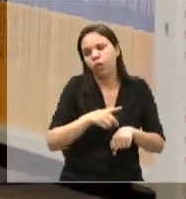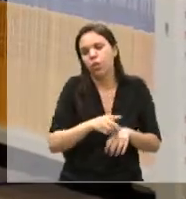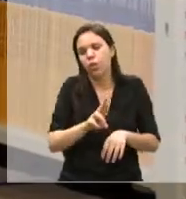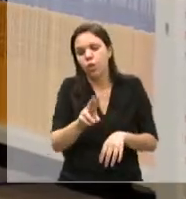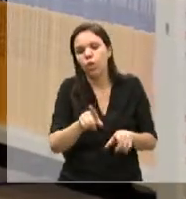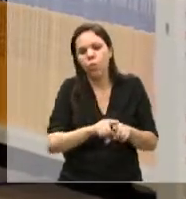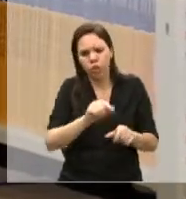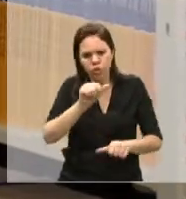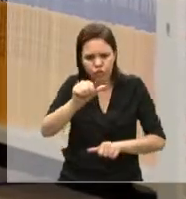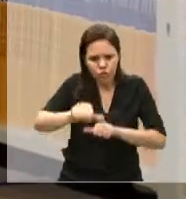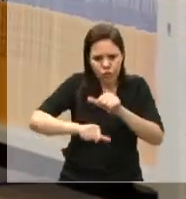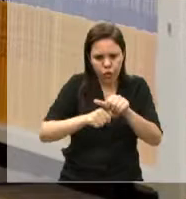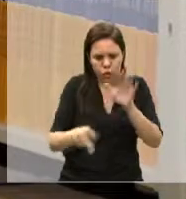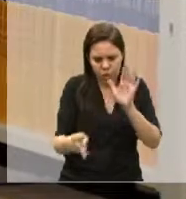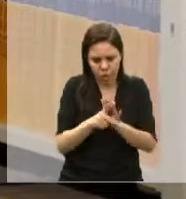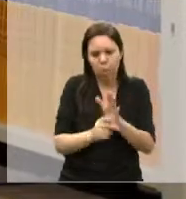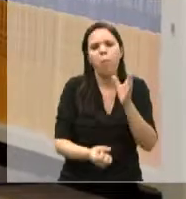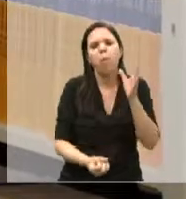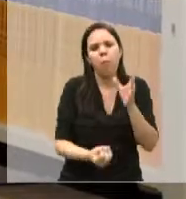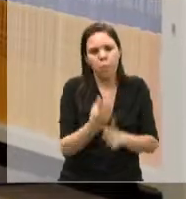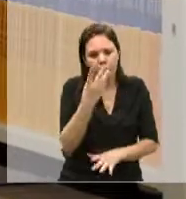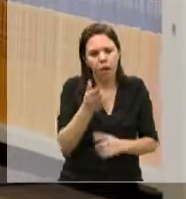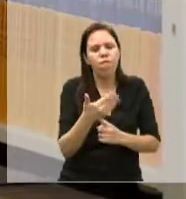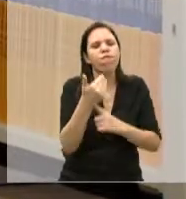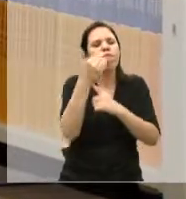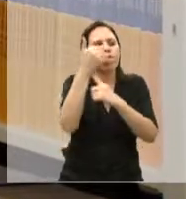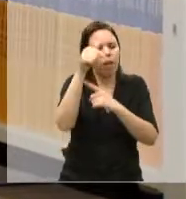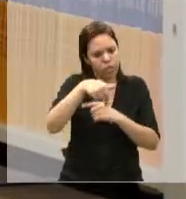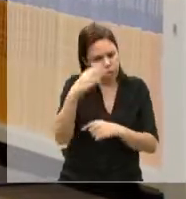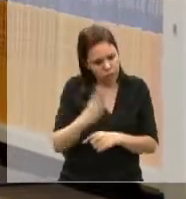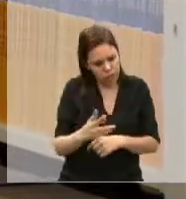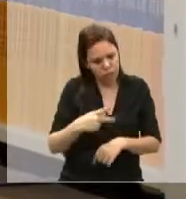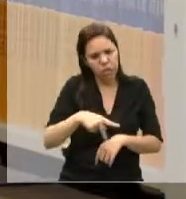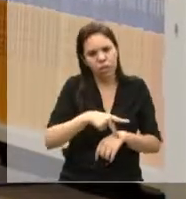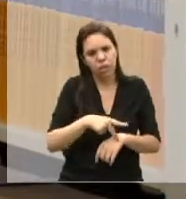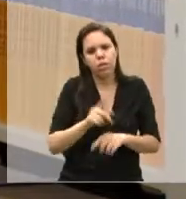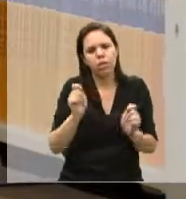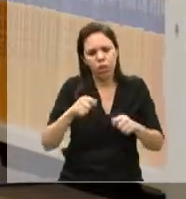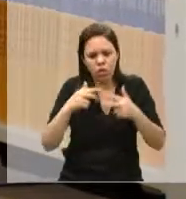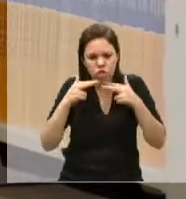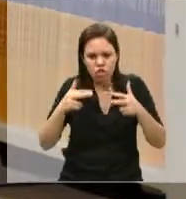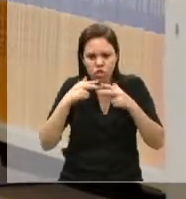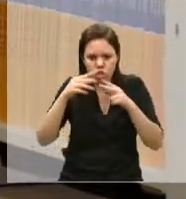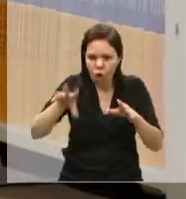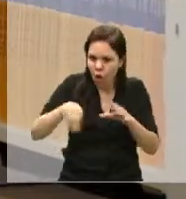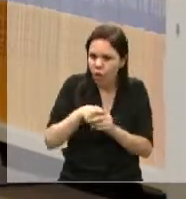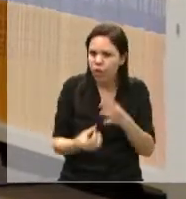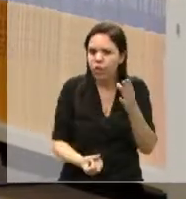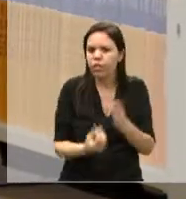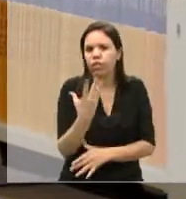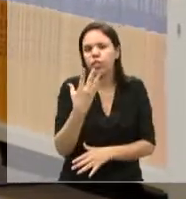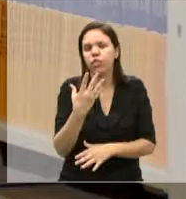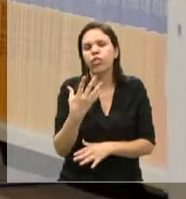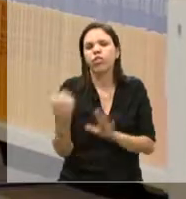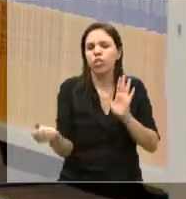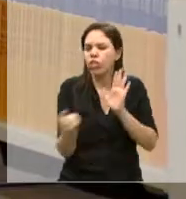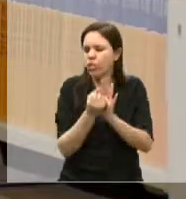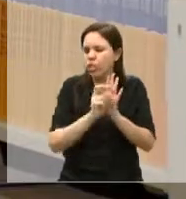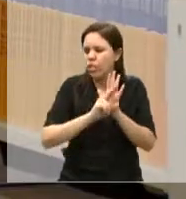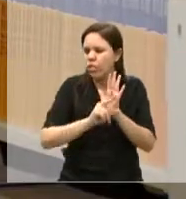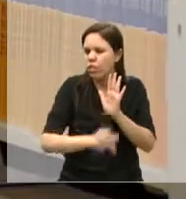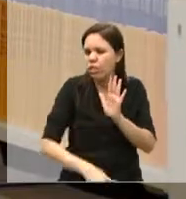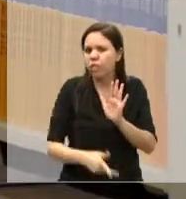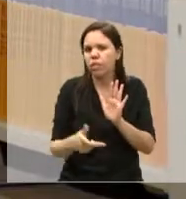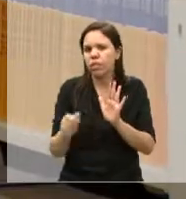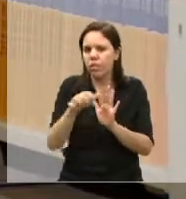reverter isso, você pode ser um produtor de tecnologia, você pode ser inovador, você pode ser criador de protocolos em